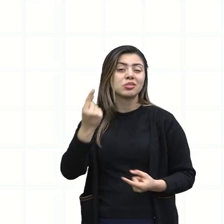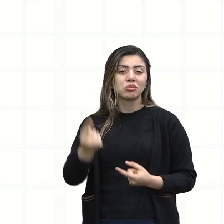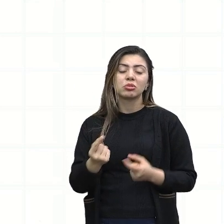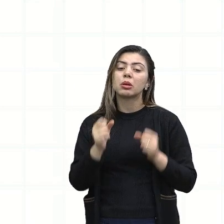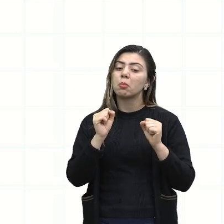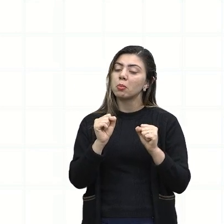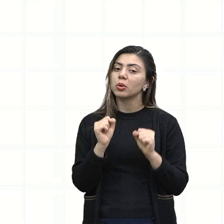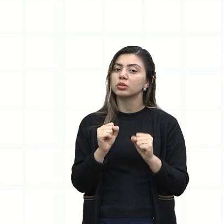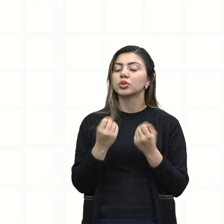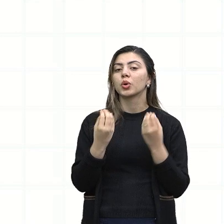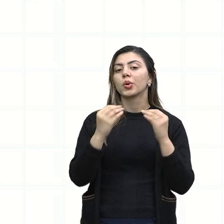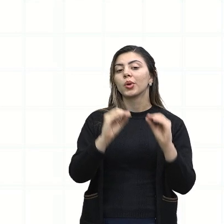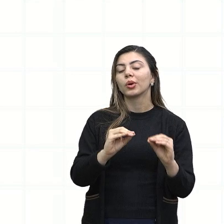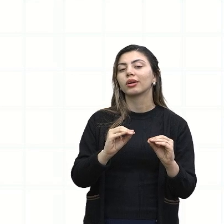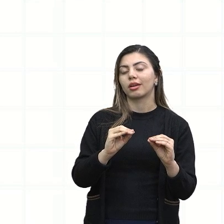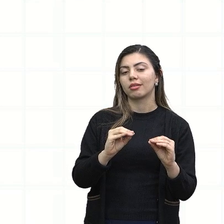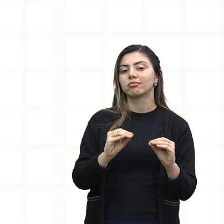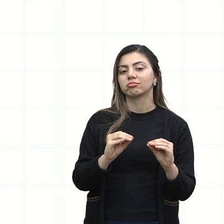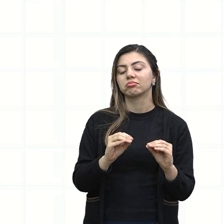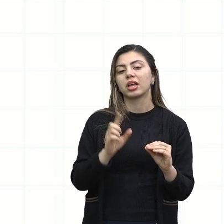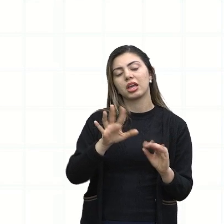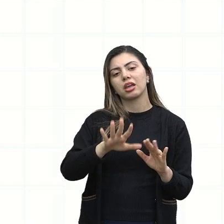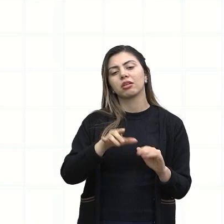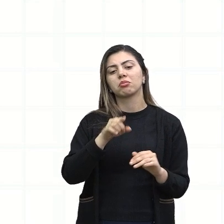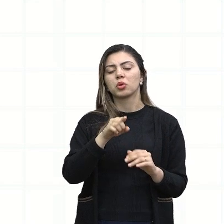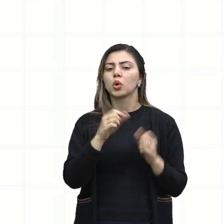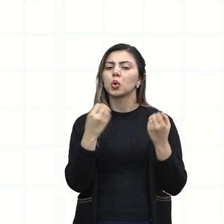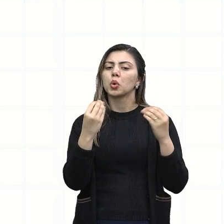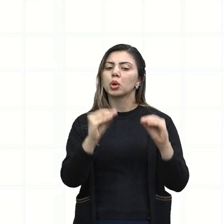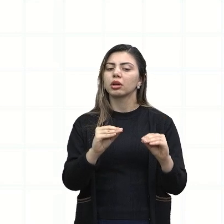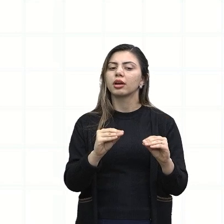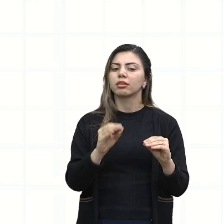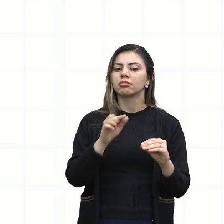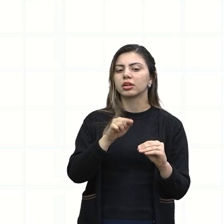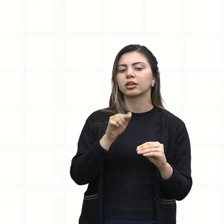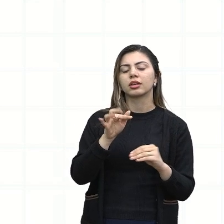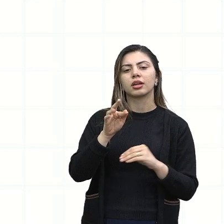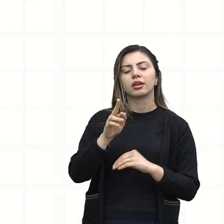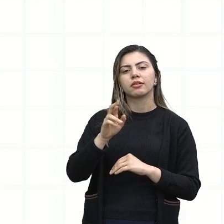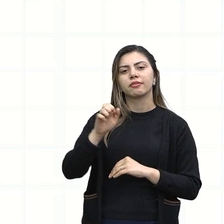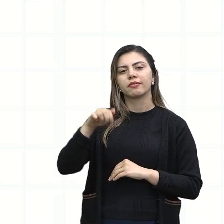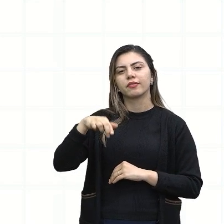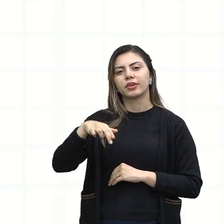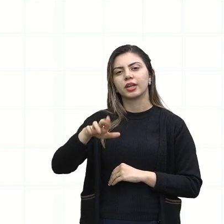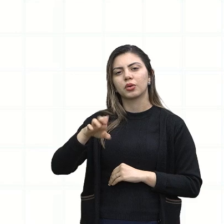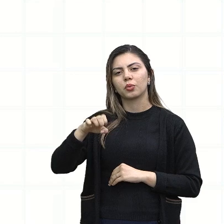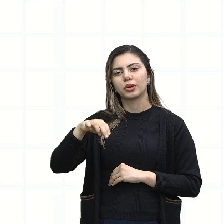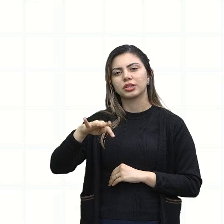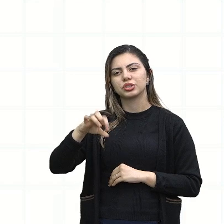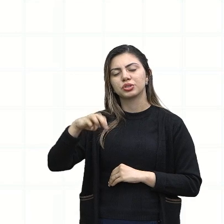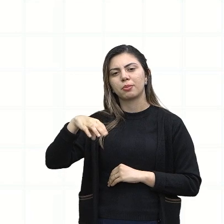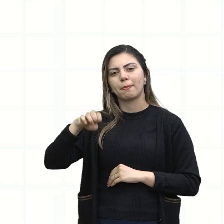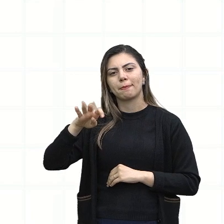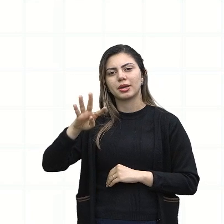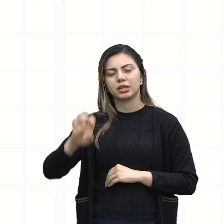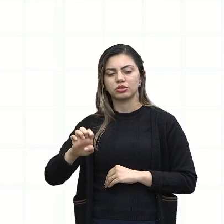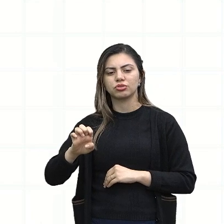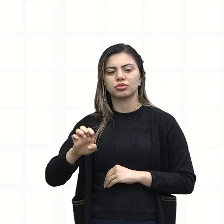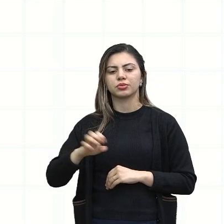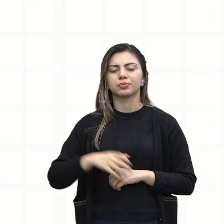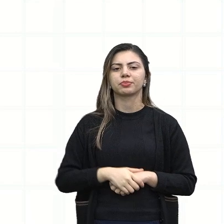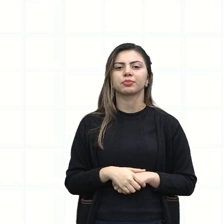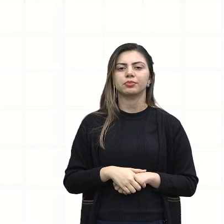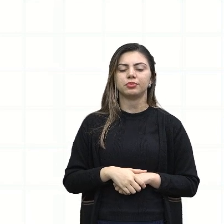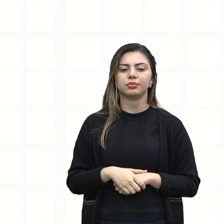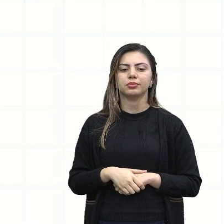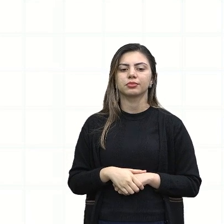né? Nós vamos colocar aqui ela frequentemente. Julia is often